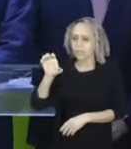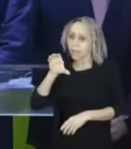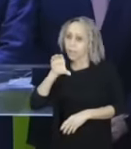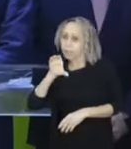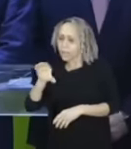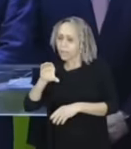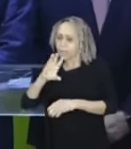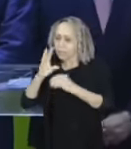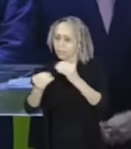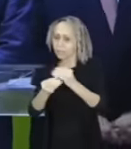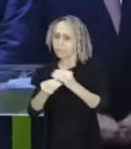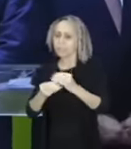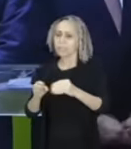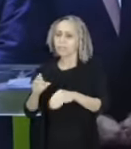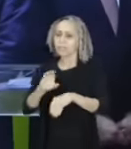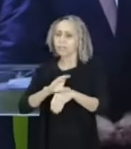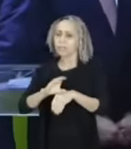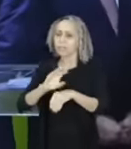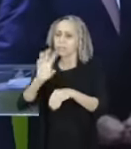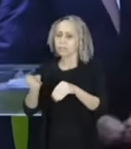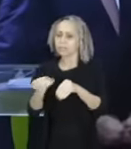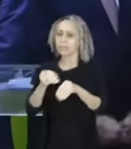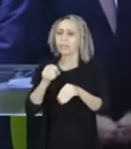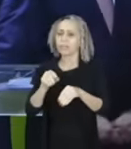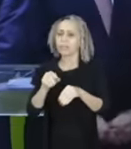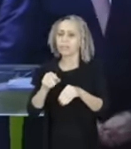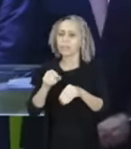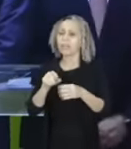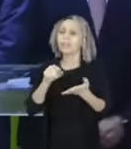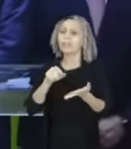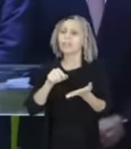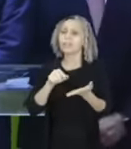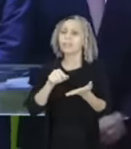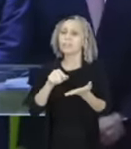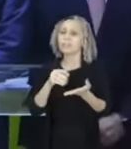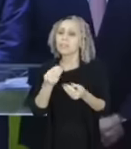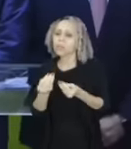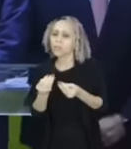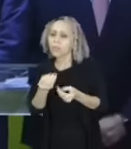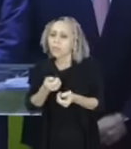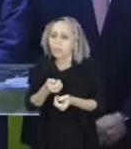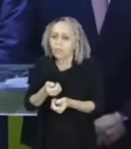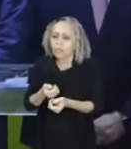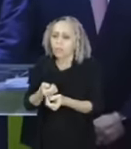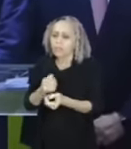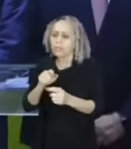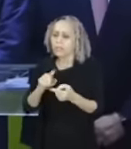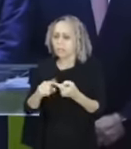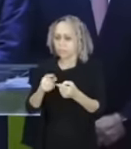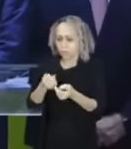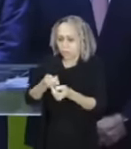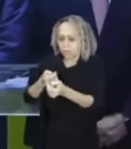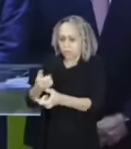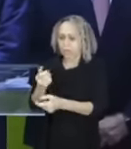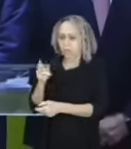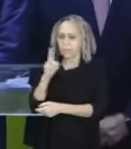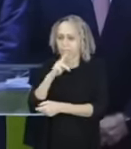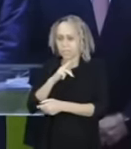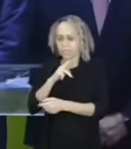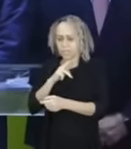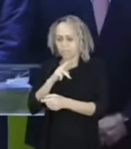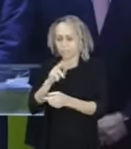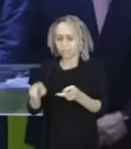conceito em relação a área do auxílio emergencial e também ou